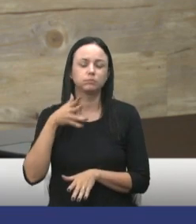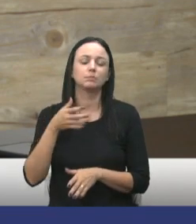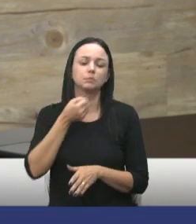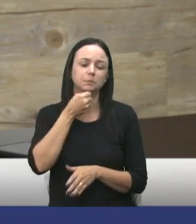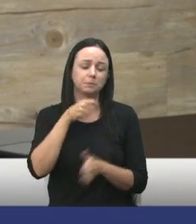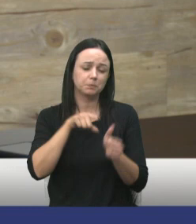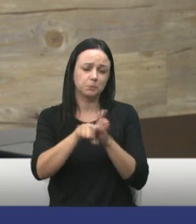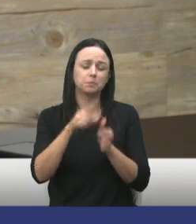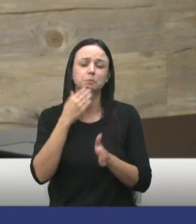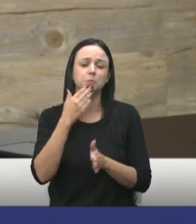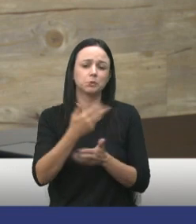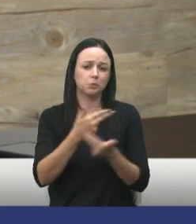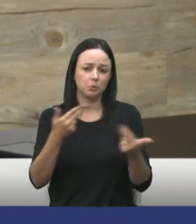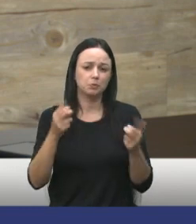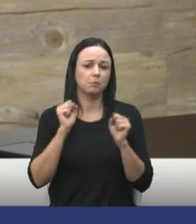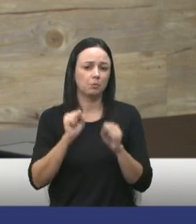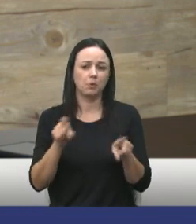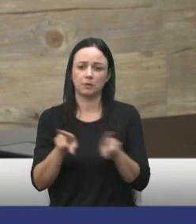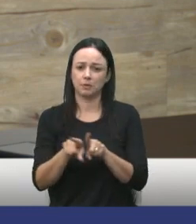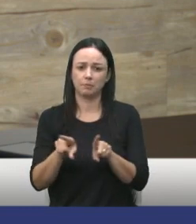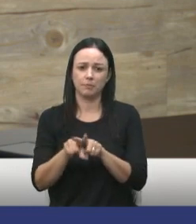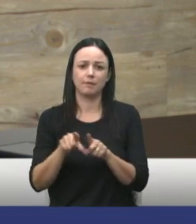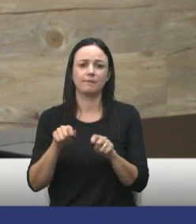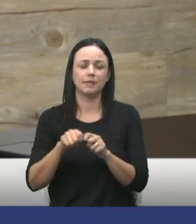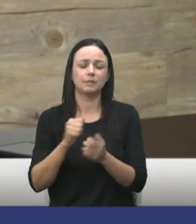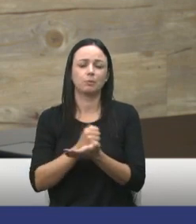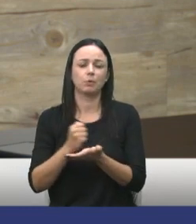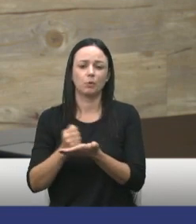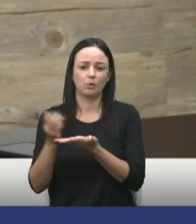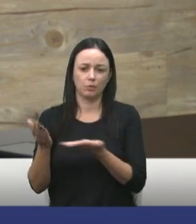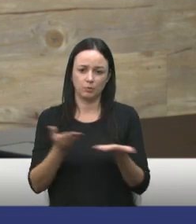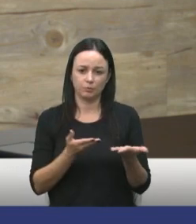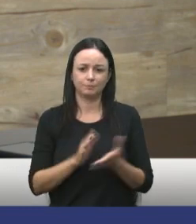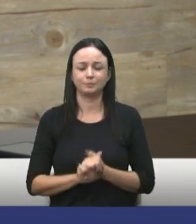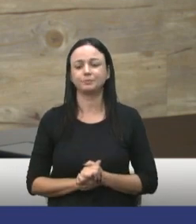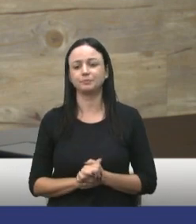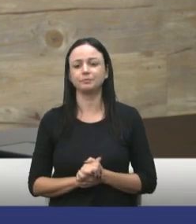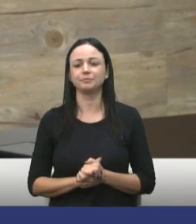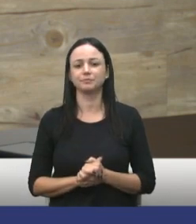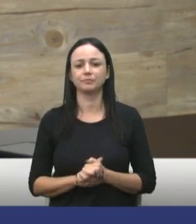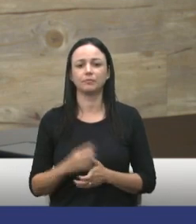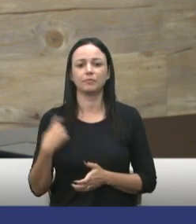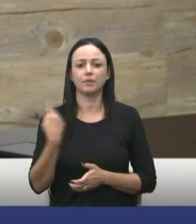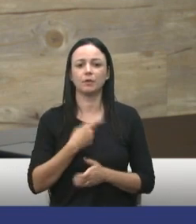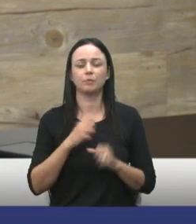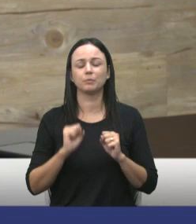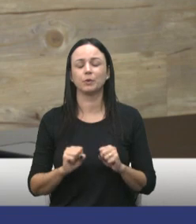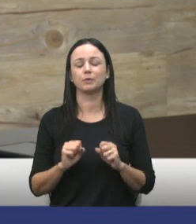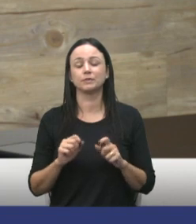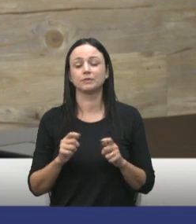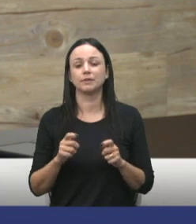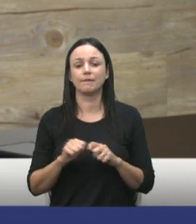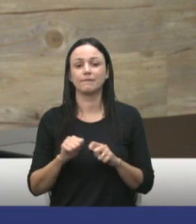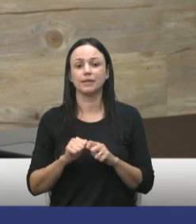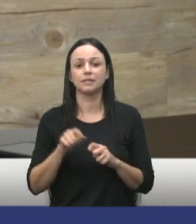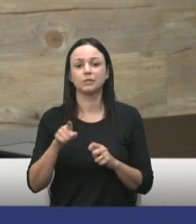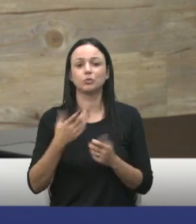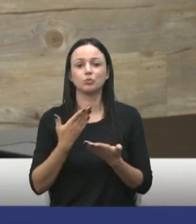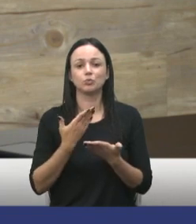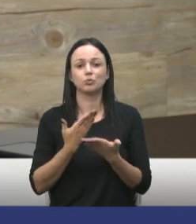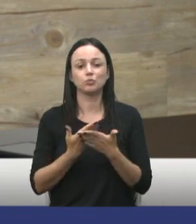reivindicações também, né, podem encaminhar dessa forma para a gente, para que a gente possa fazer esse